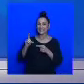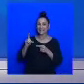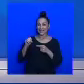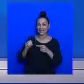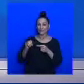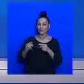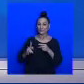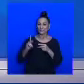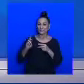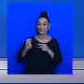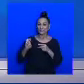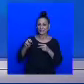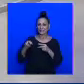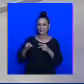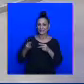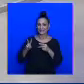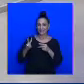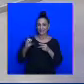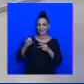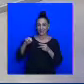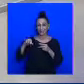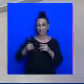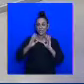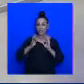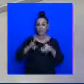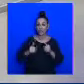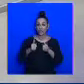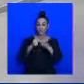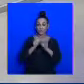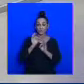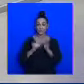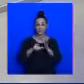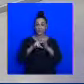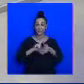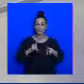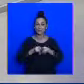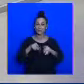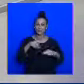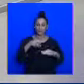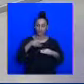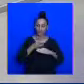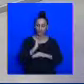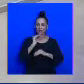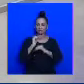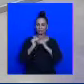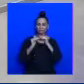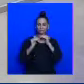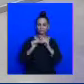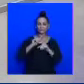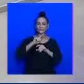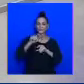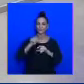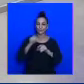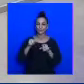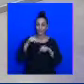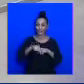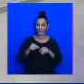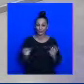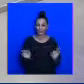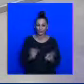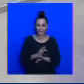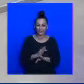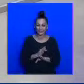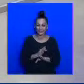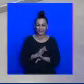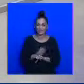Gabriel. Boa noite! Eles já acompanharam todos os procedimentos prévios e agora vão validar cada passo do nosso sorteio. Então está